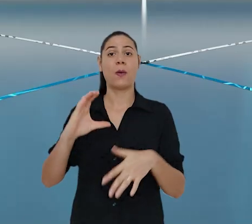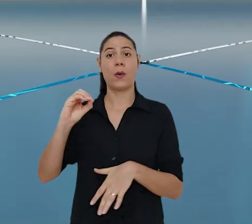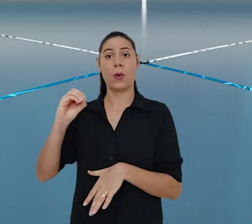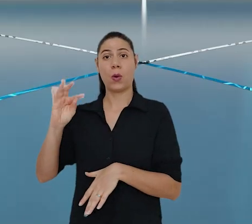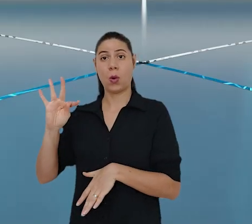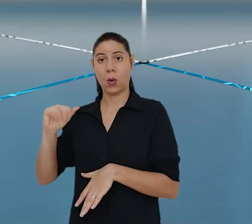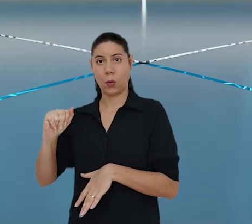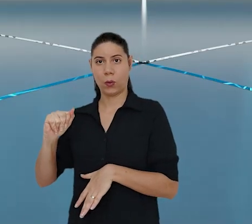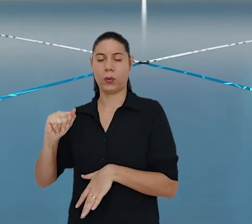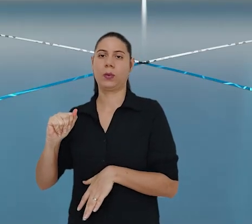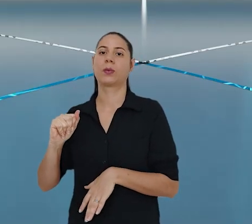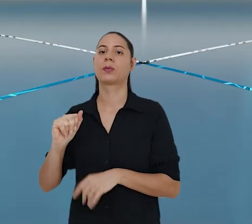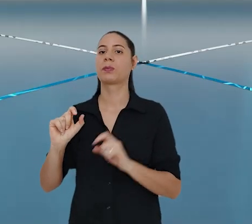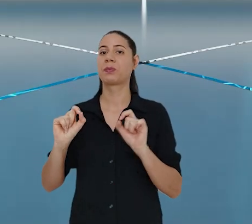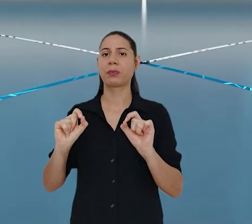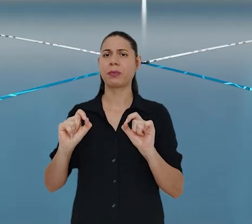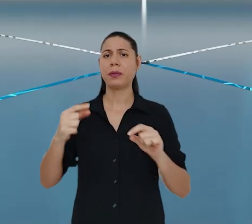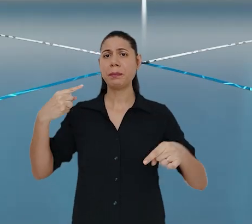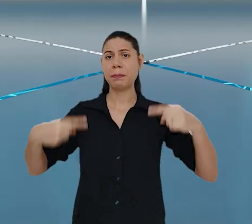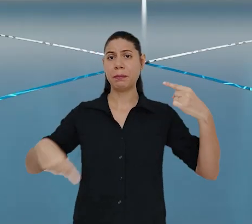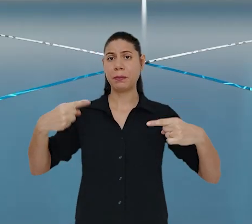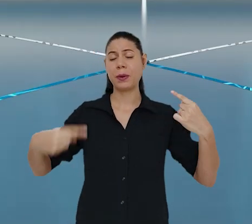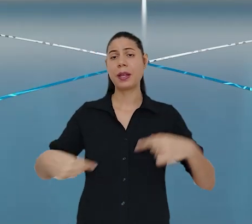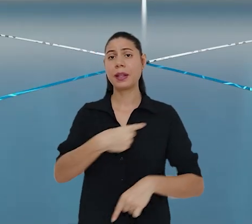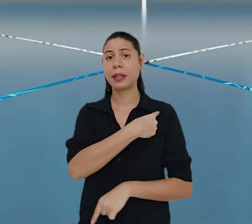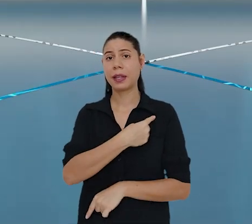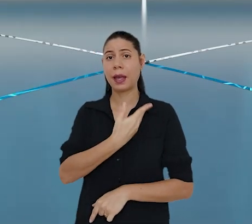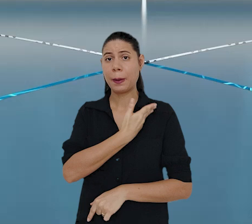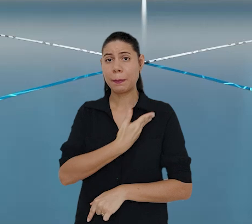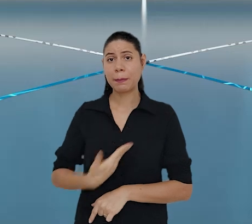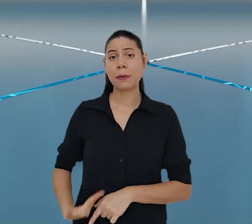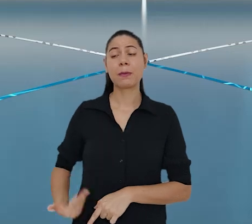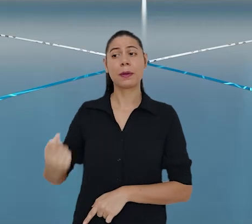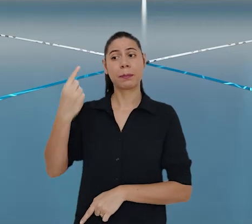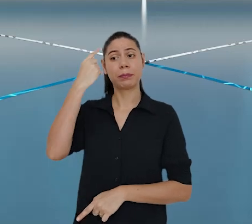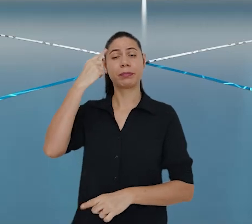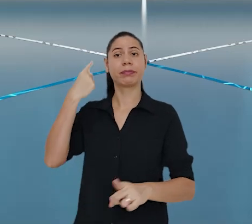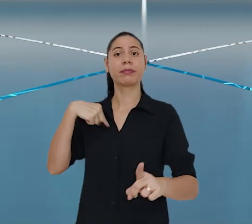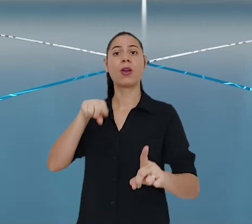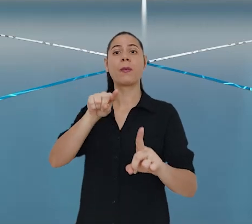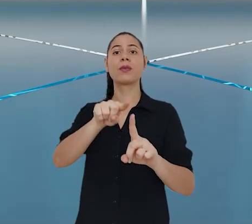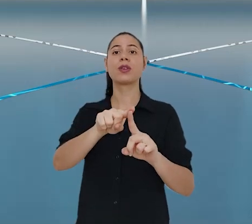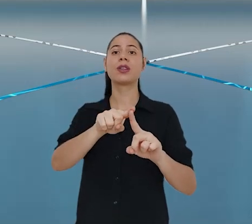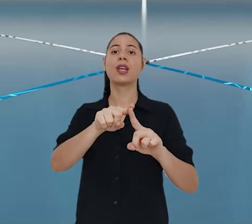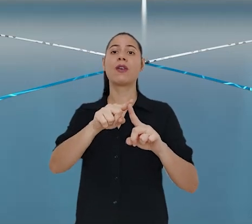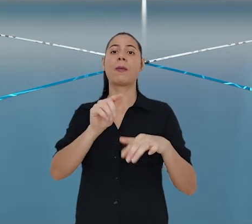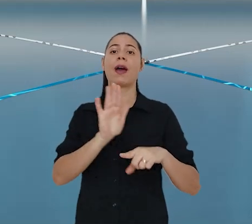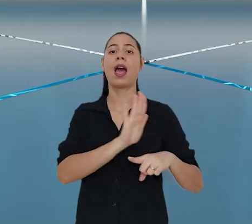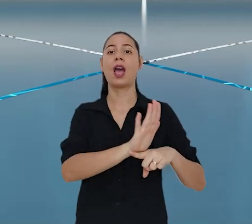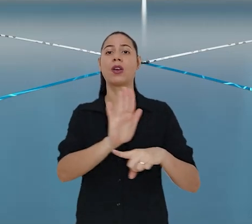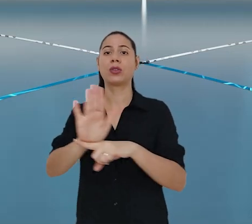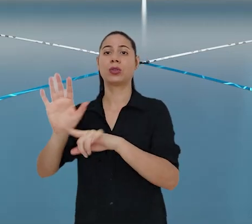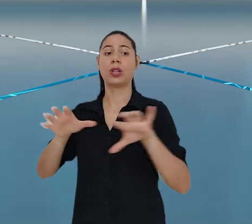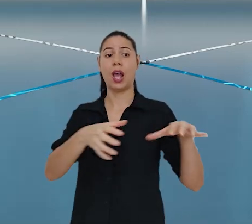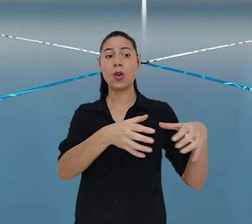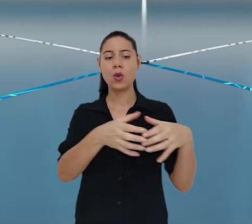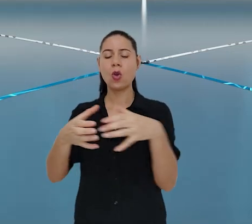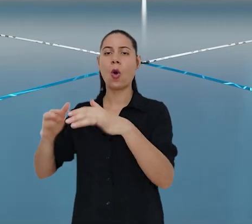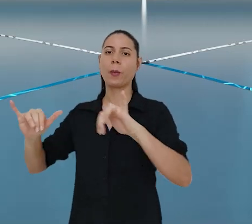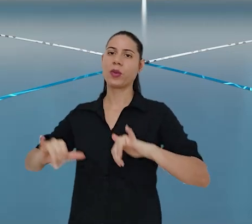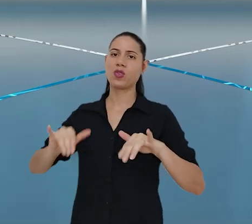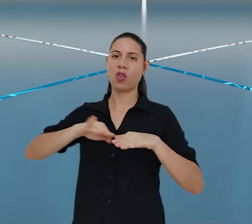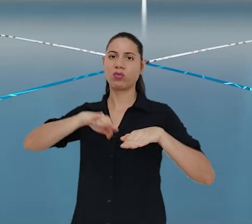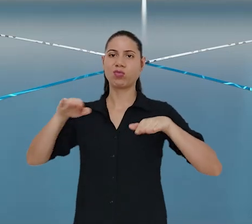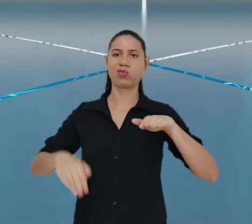As ações afirmativas ou cotas são políticas públicas pensadas para priorizar determinados grupos que